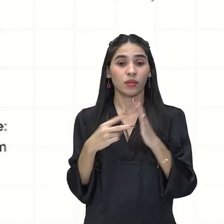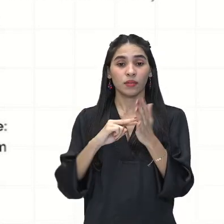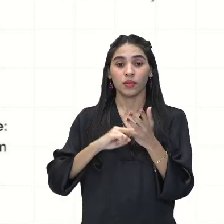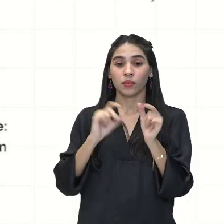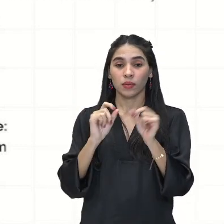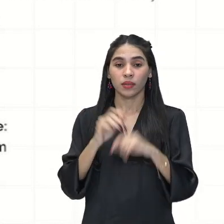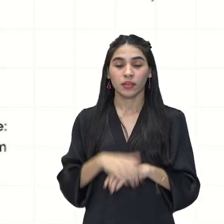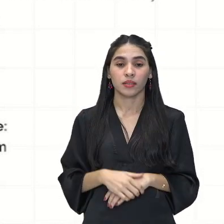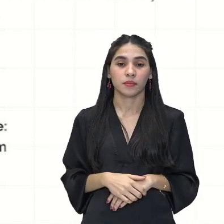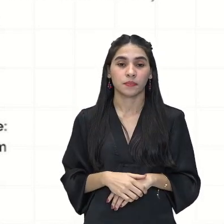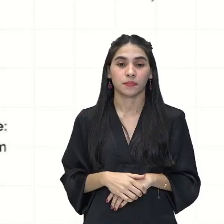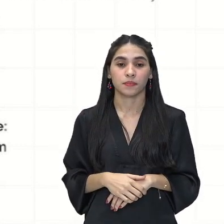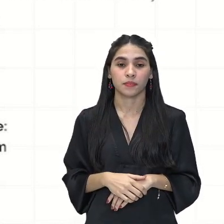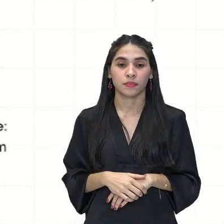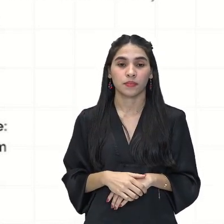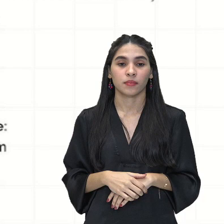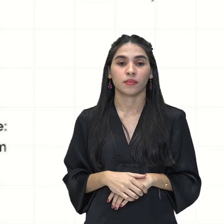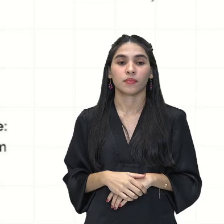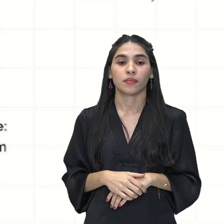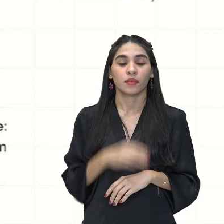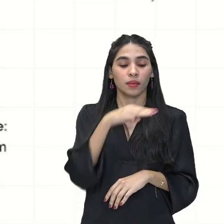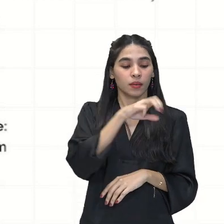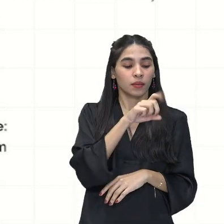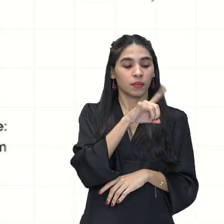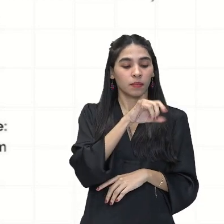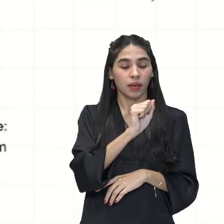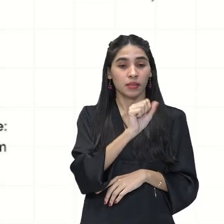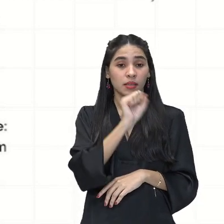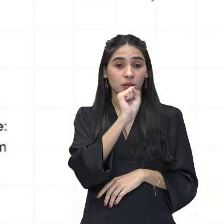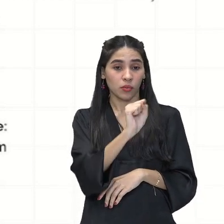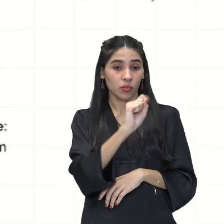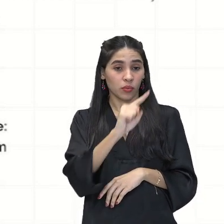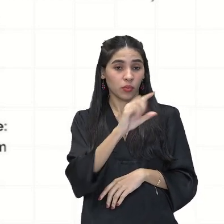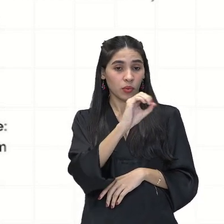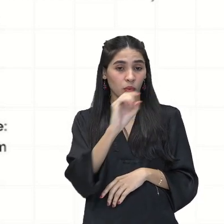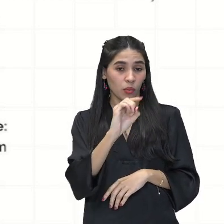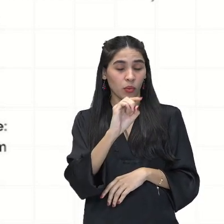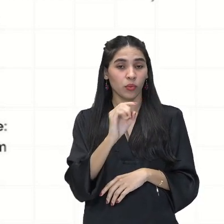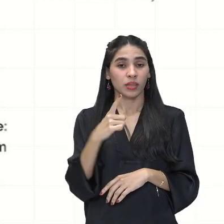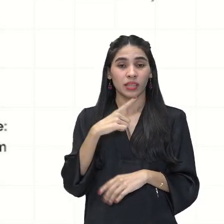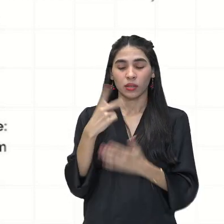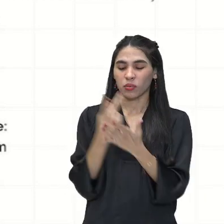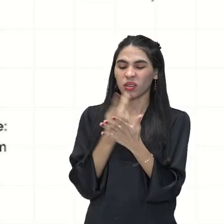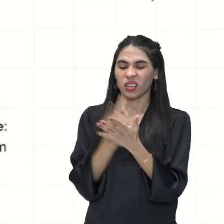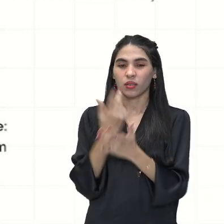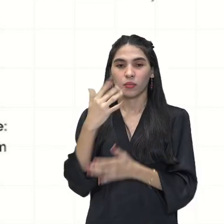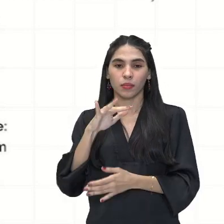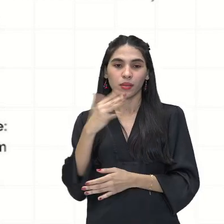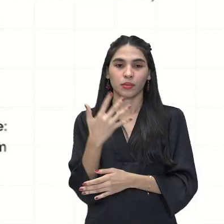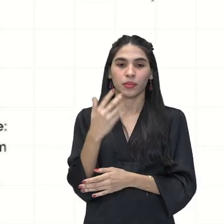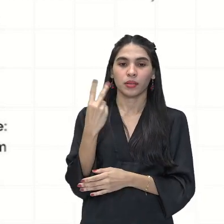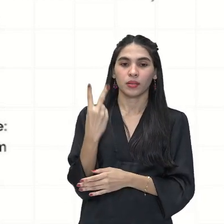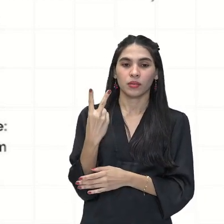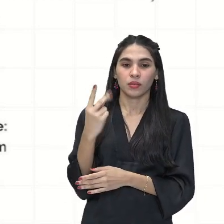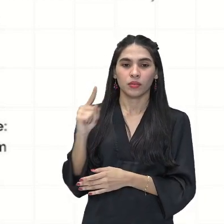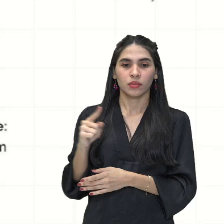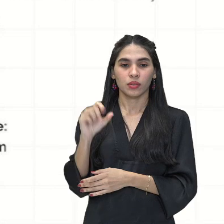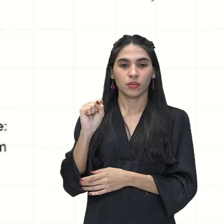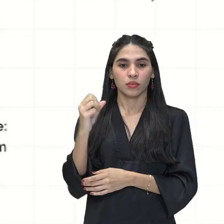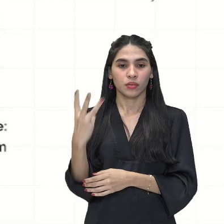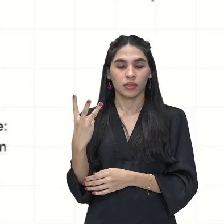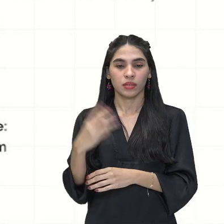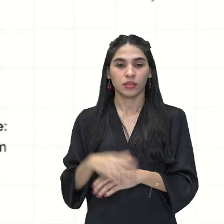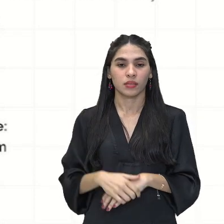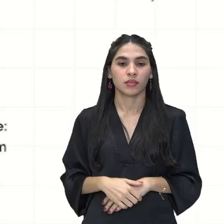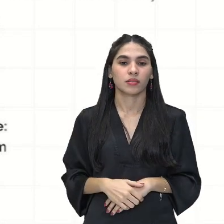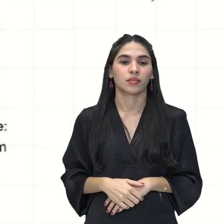seja, média 8 com um erro de mais ou menos